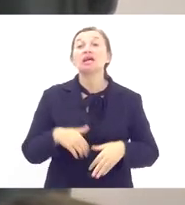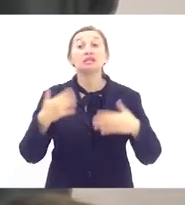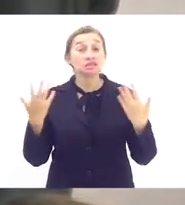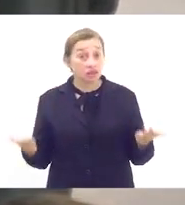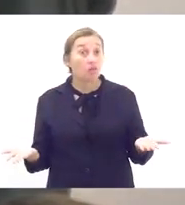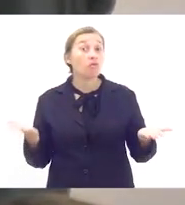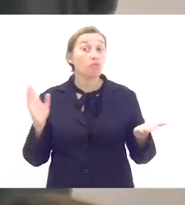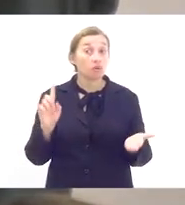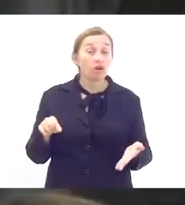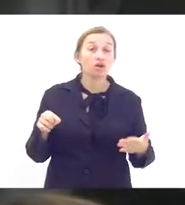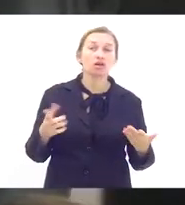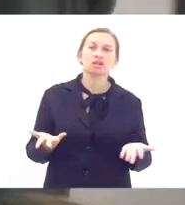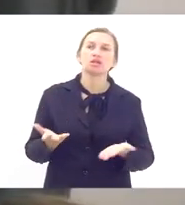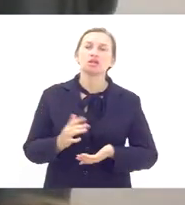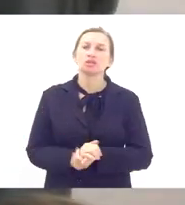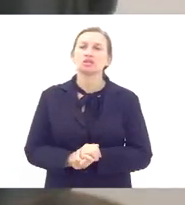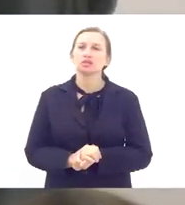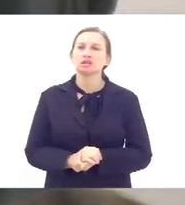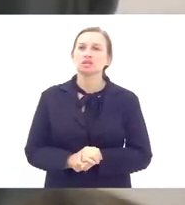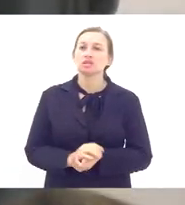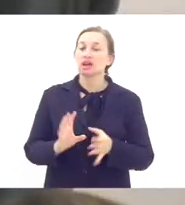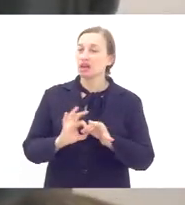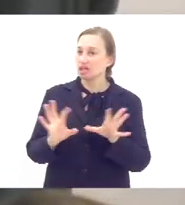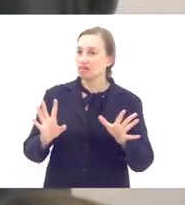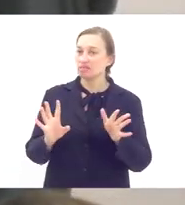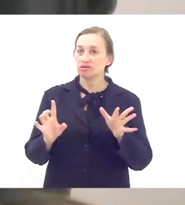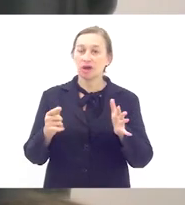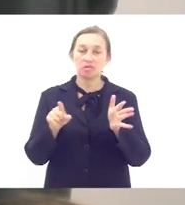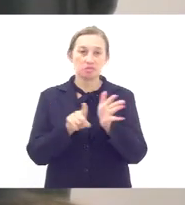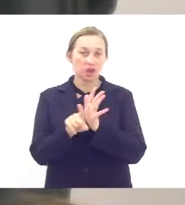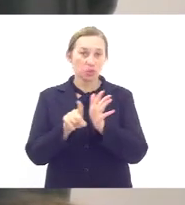é isso. A gente fica aberto a perguntas.